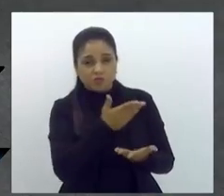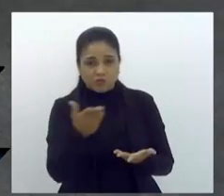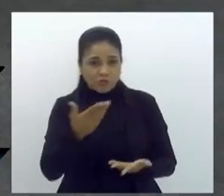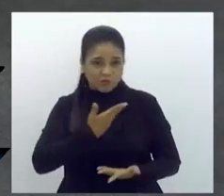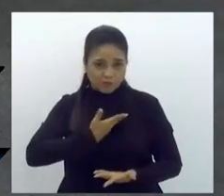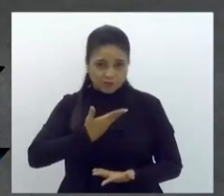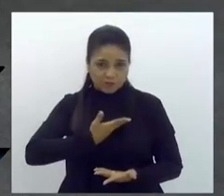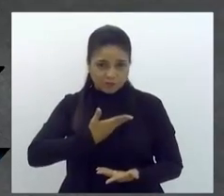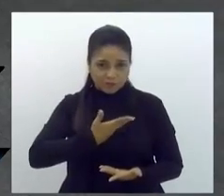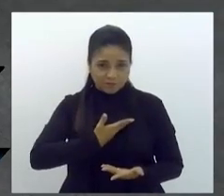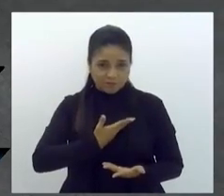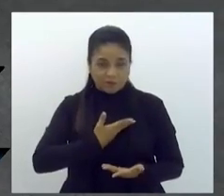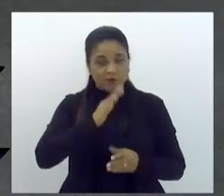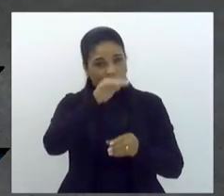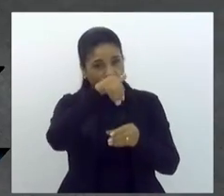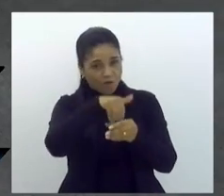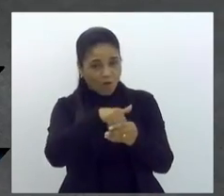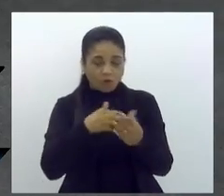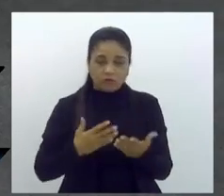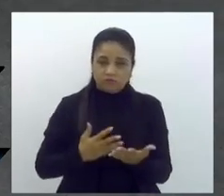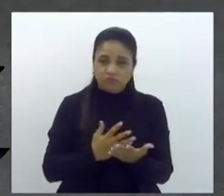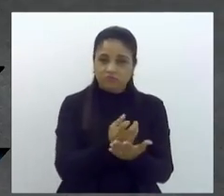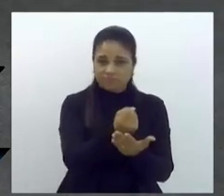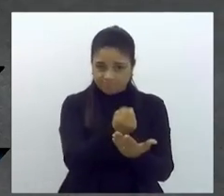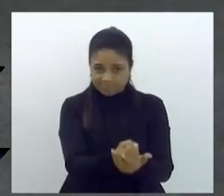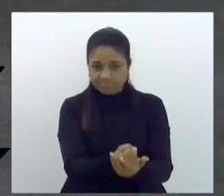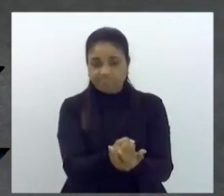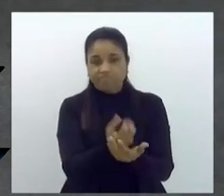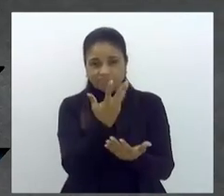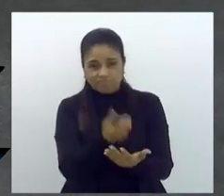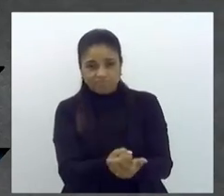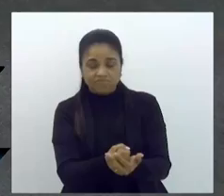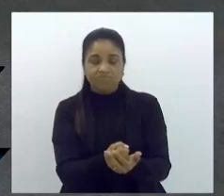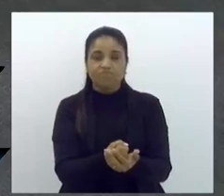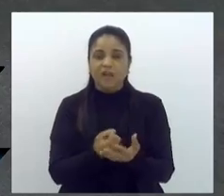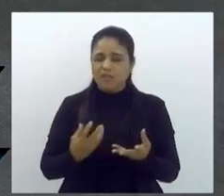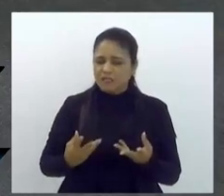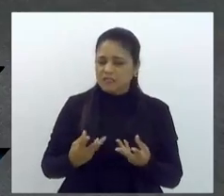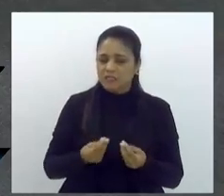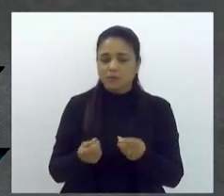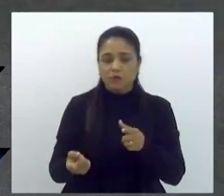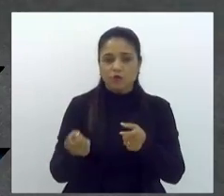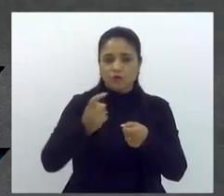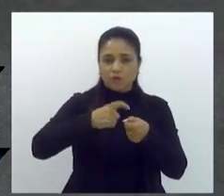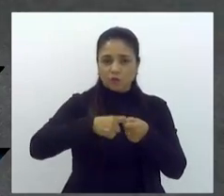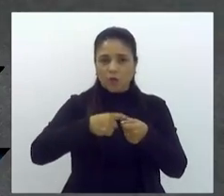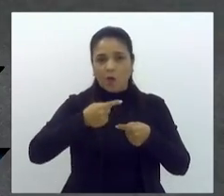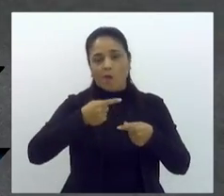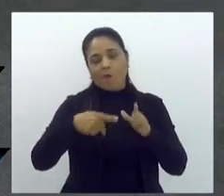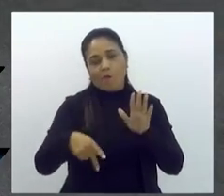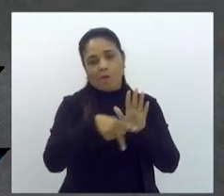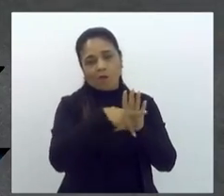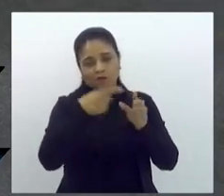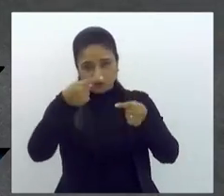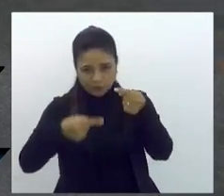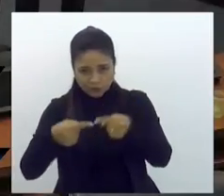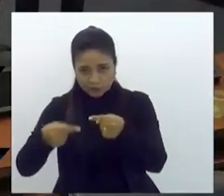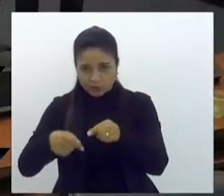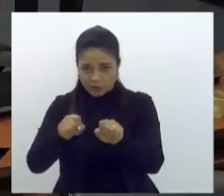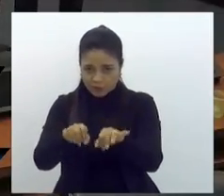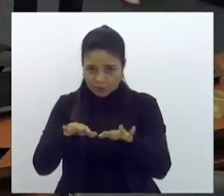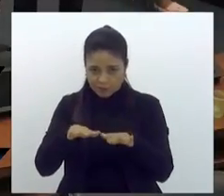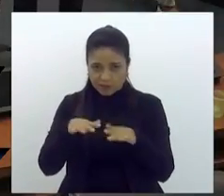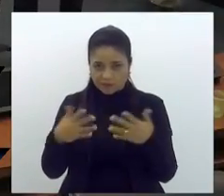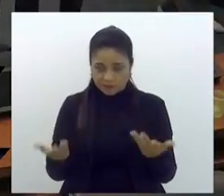pares é para que votem favorável para que se sensibilizem quando o projeto voltar à discussão neste Plenário